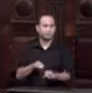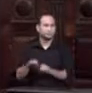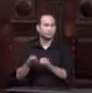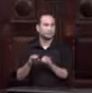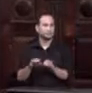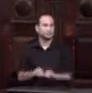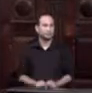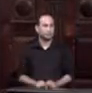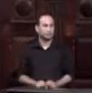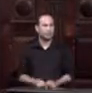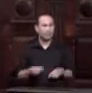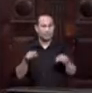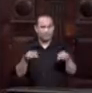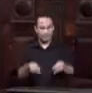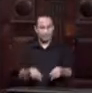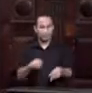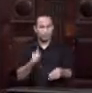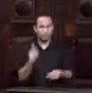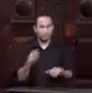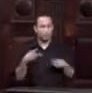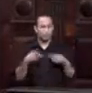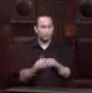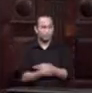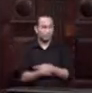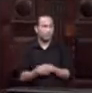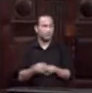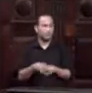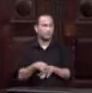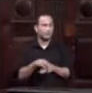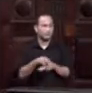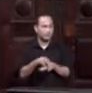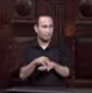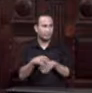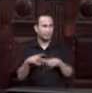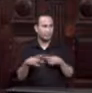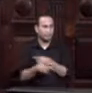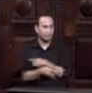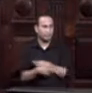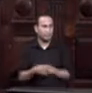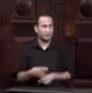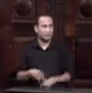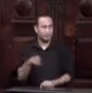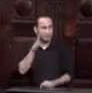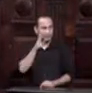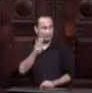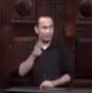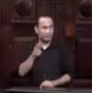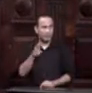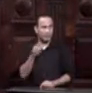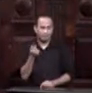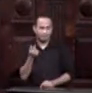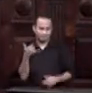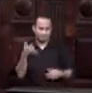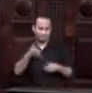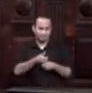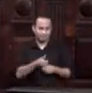Legislativo. Aqui nós cortamos na carne e cortamos pela metade a verba de combustível,